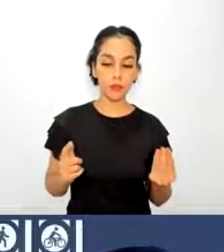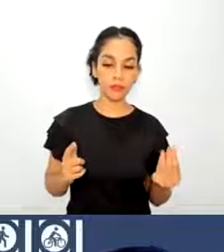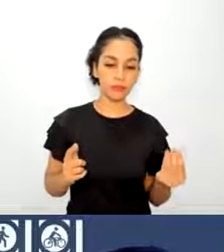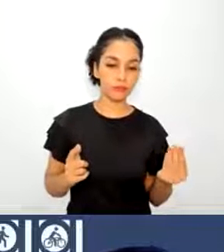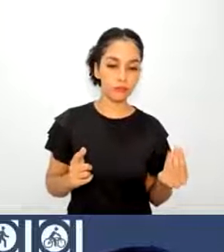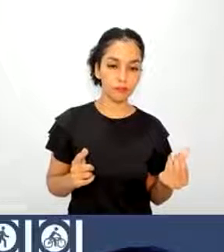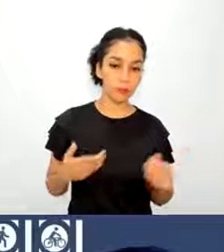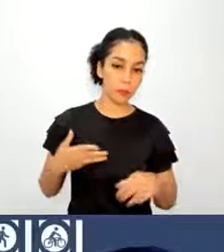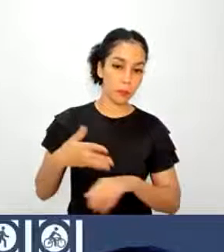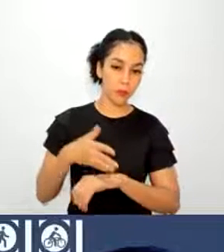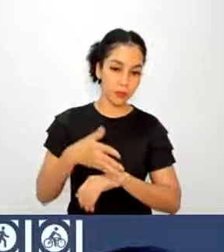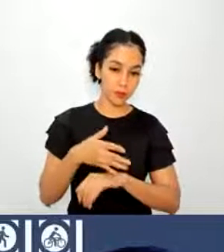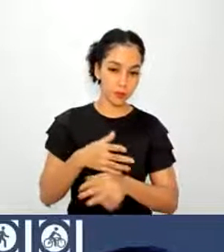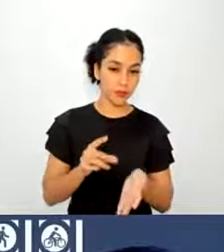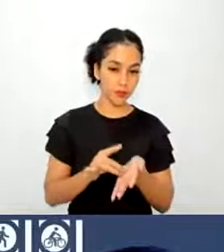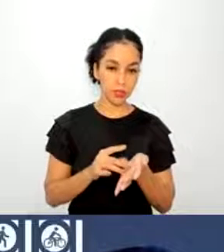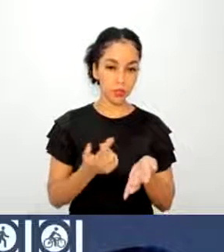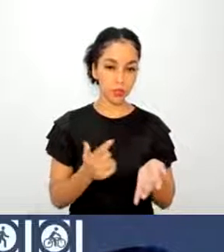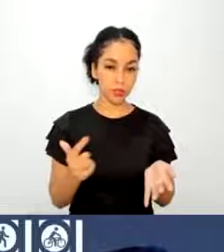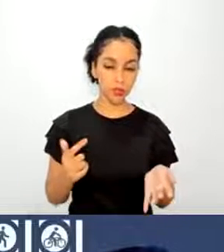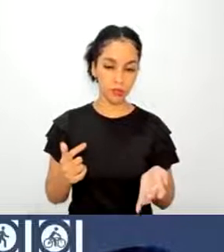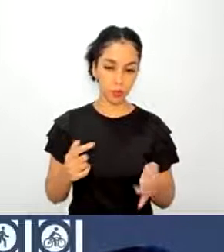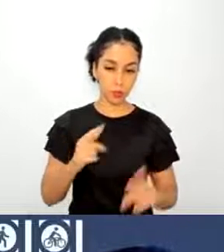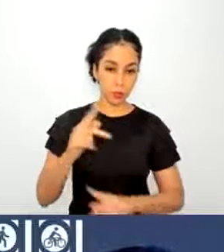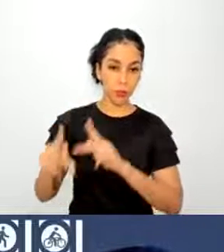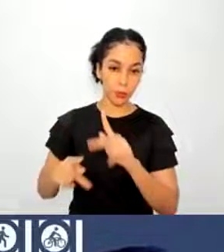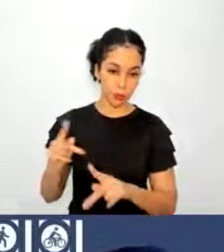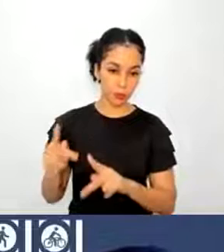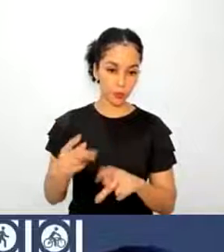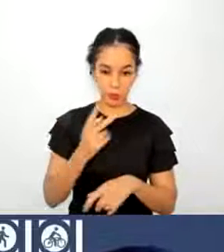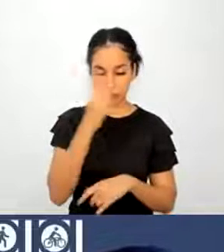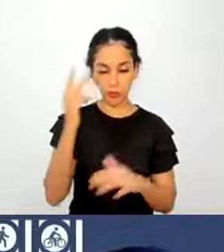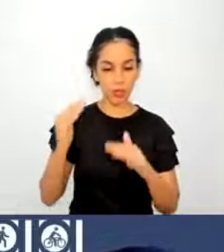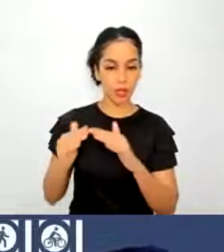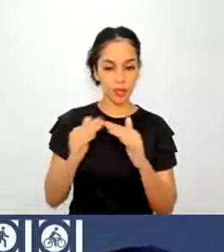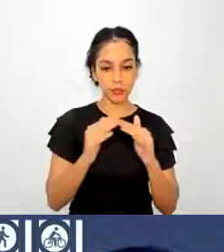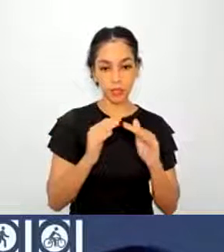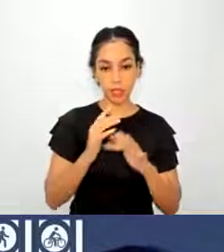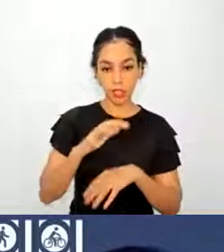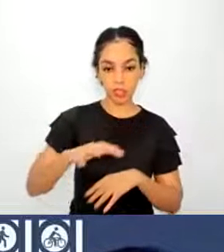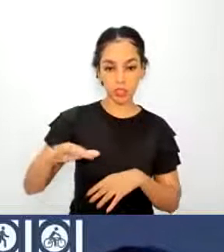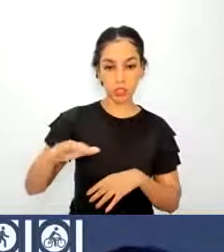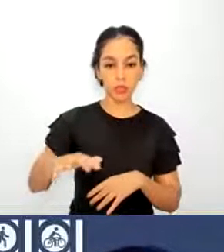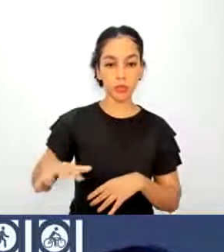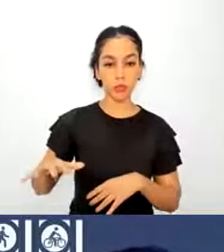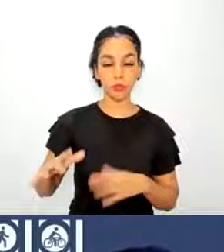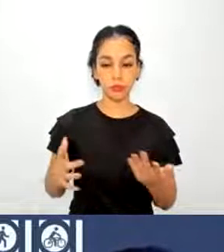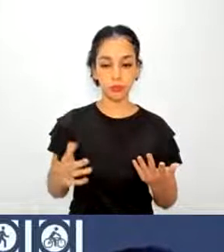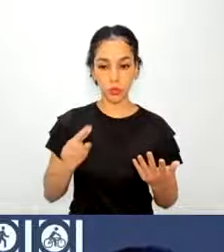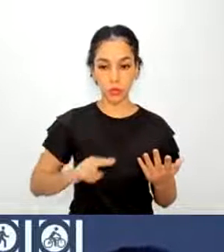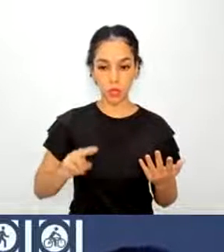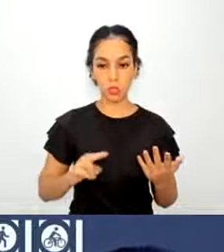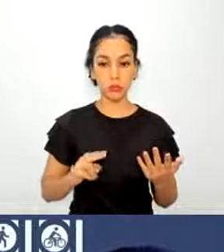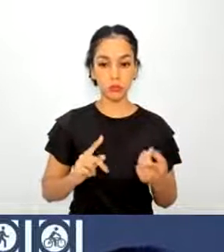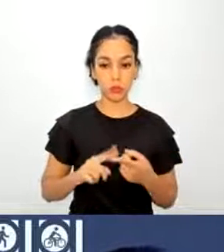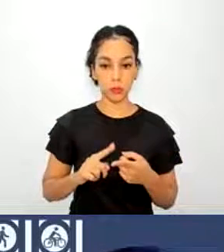muita participação, na verdade, do público, né, dos moradores da região, dos usuários da ação, e visando